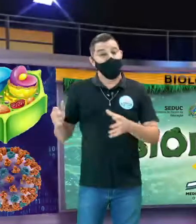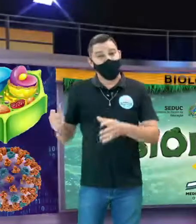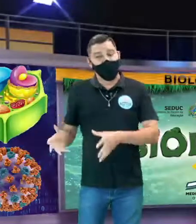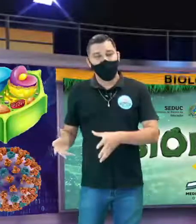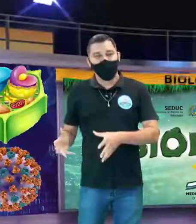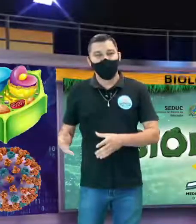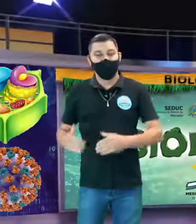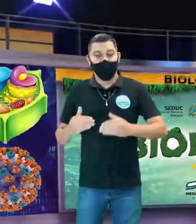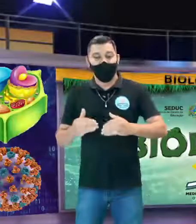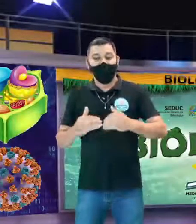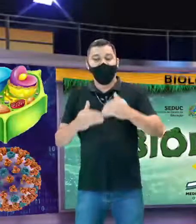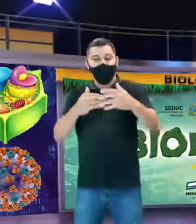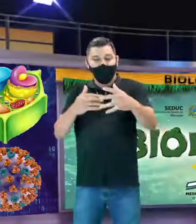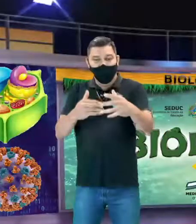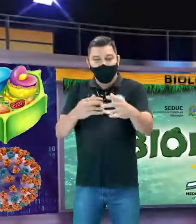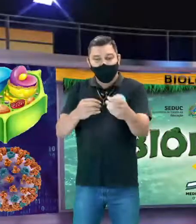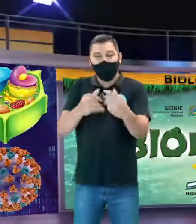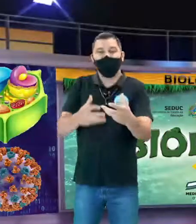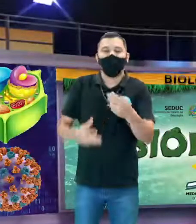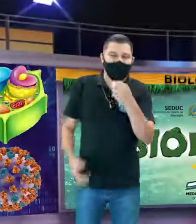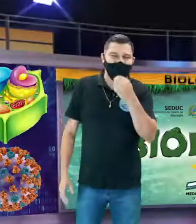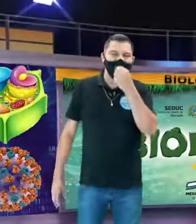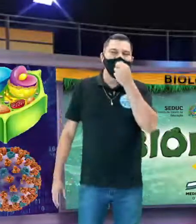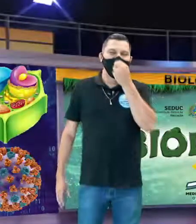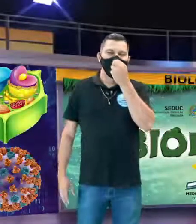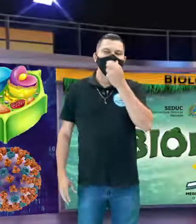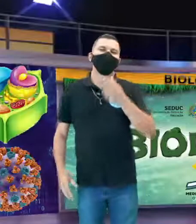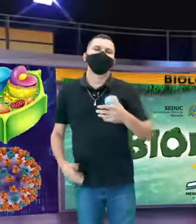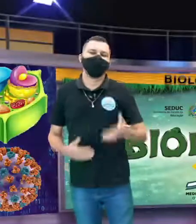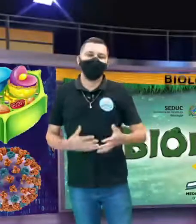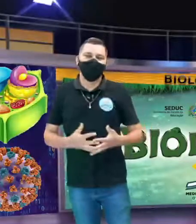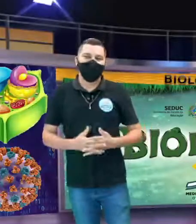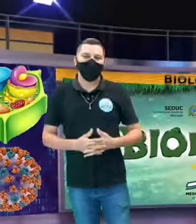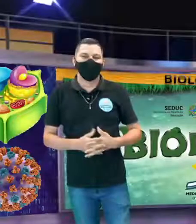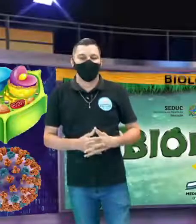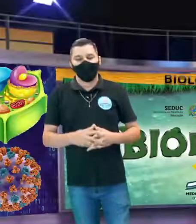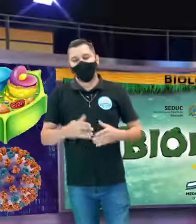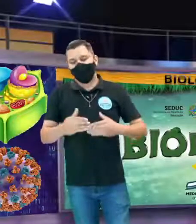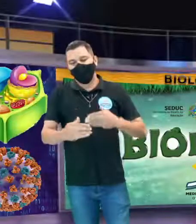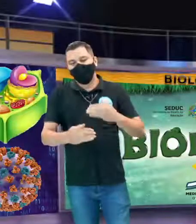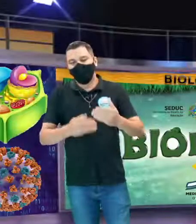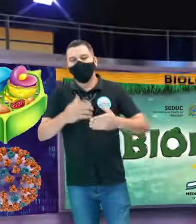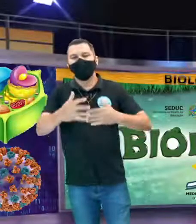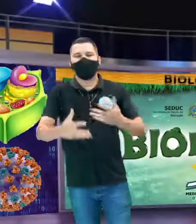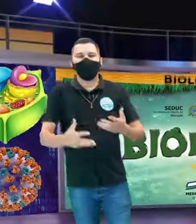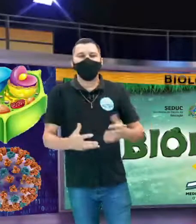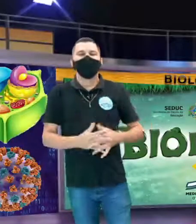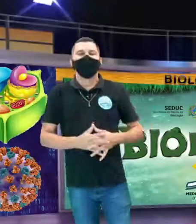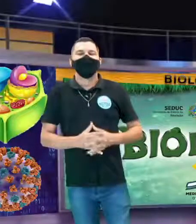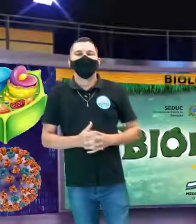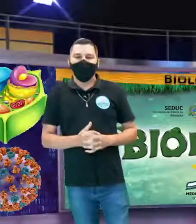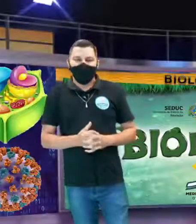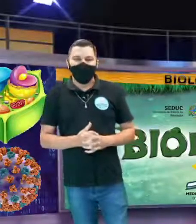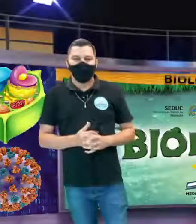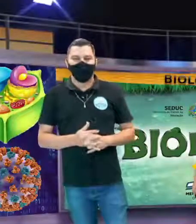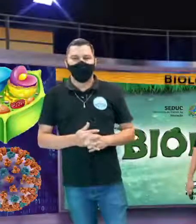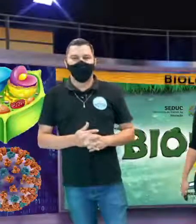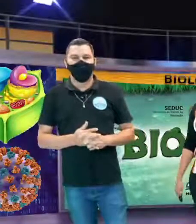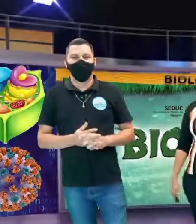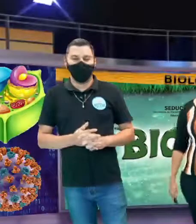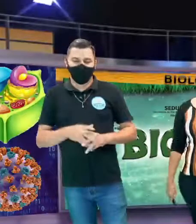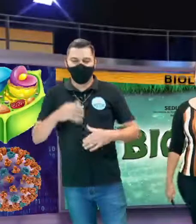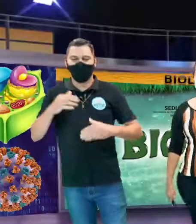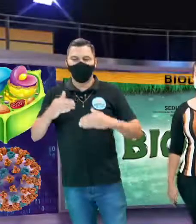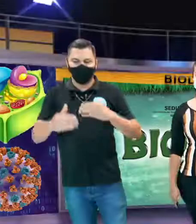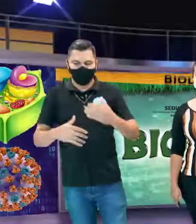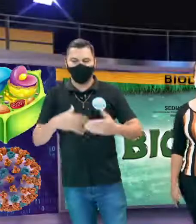Esse aqui é o primeiro ano, que é o primeiro degrau, né, do ensino médio, que vai culminar aí no Enem, tá